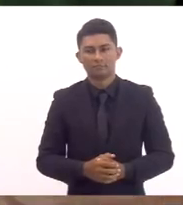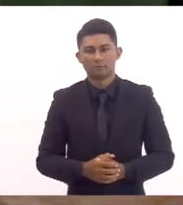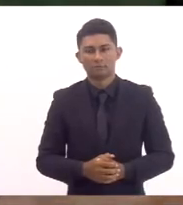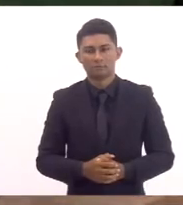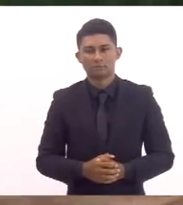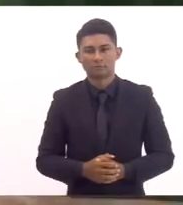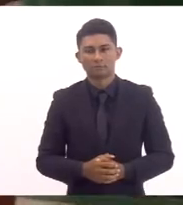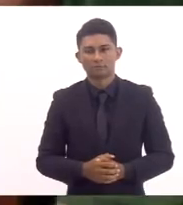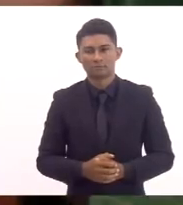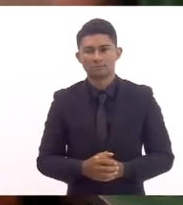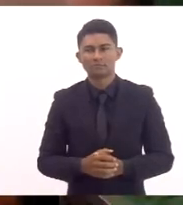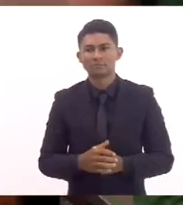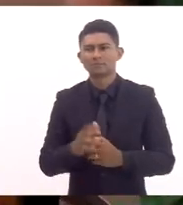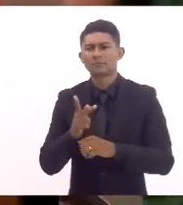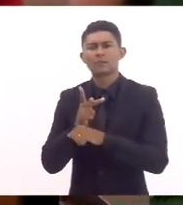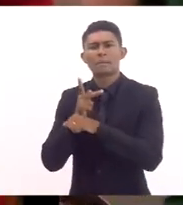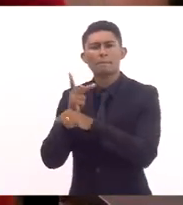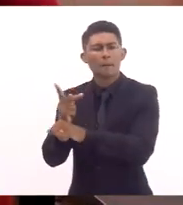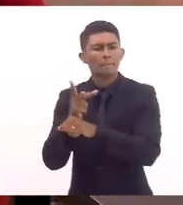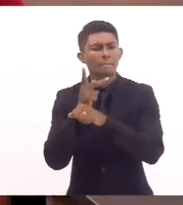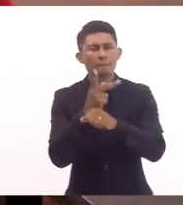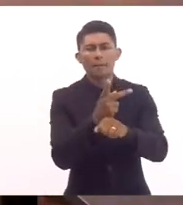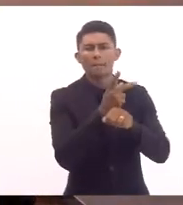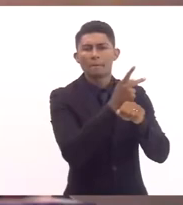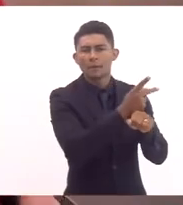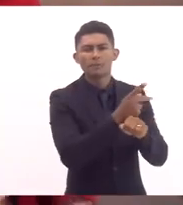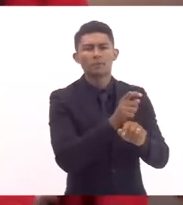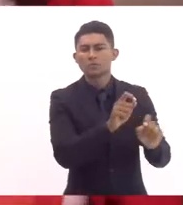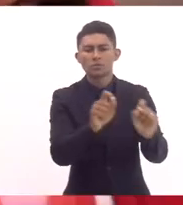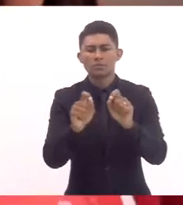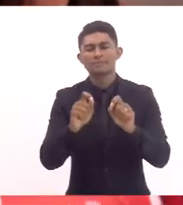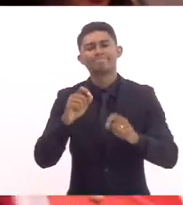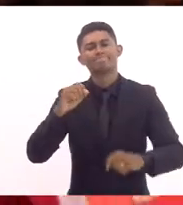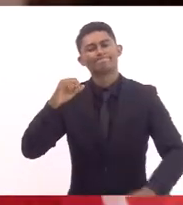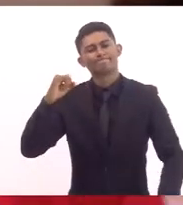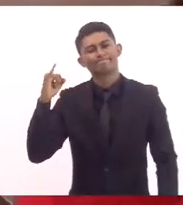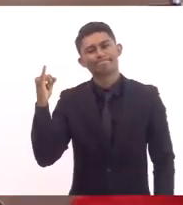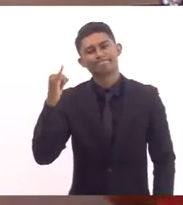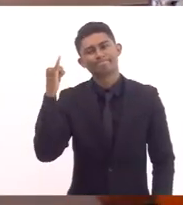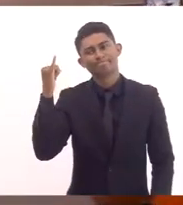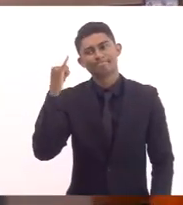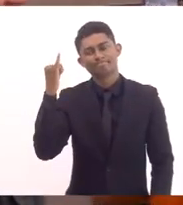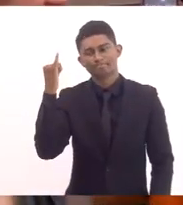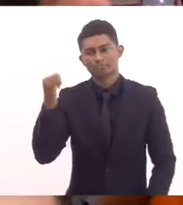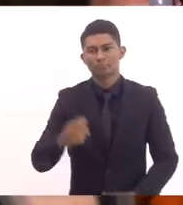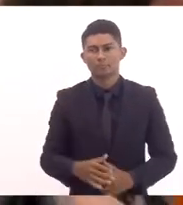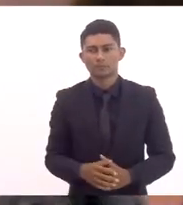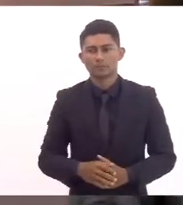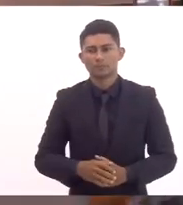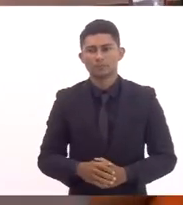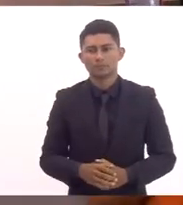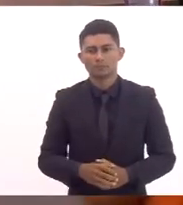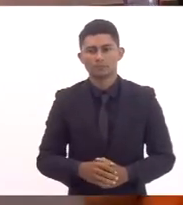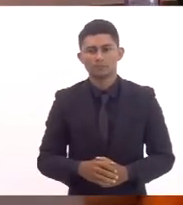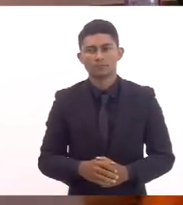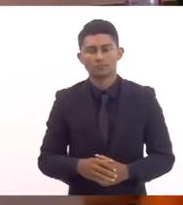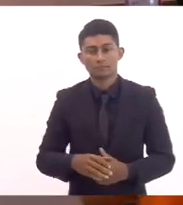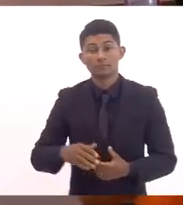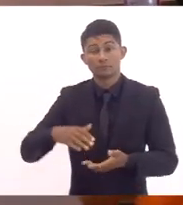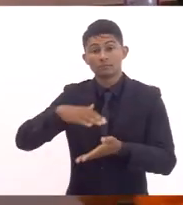E essas premiações elas são reconhecimento é importante e isso secretaria